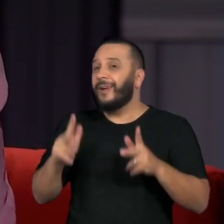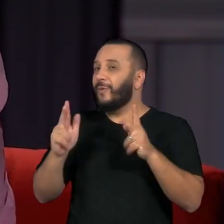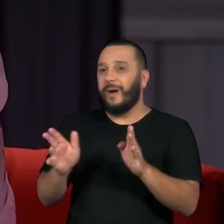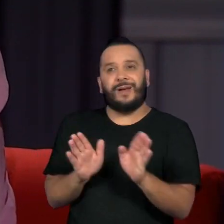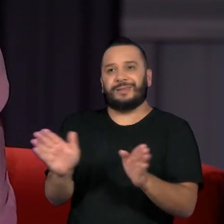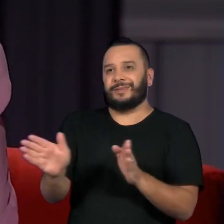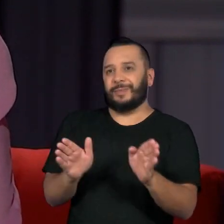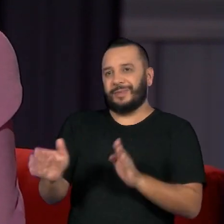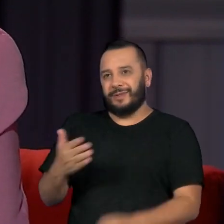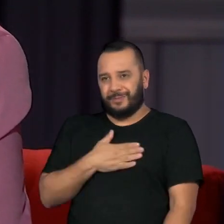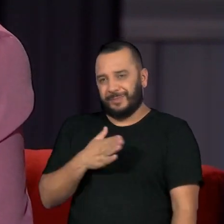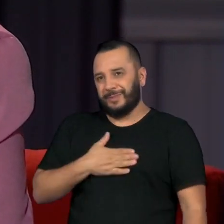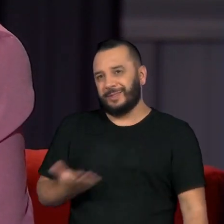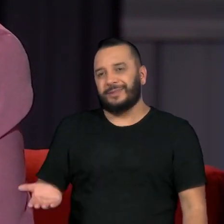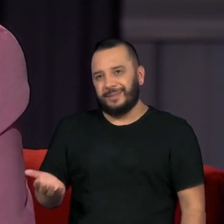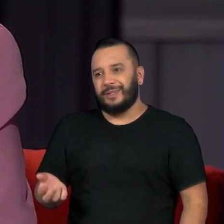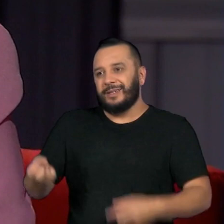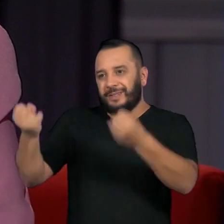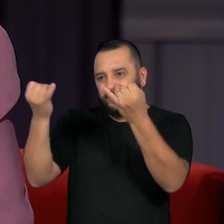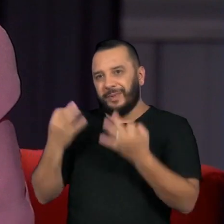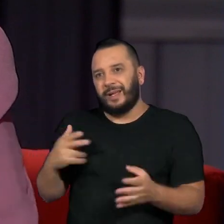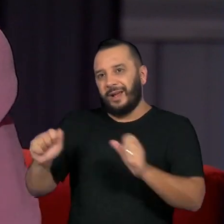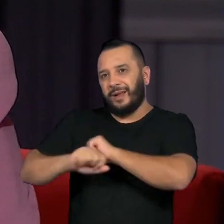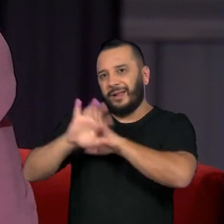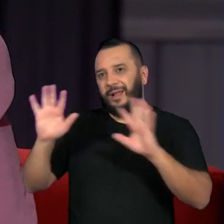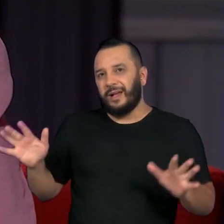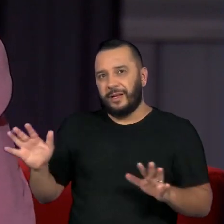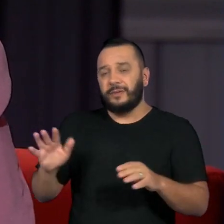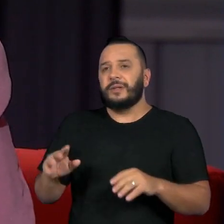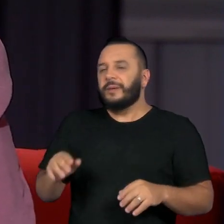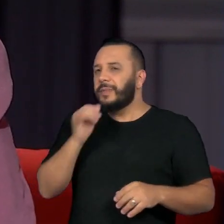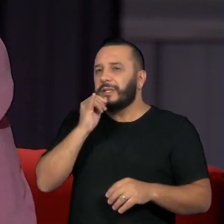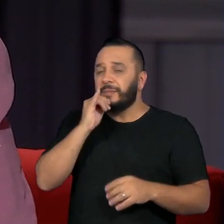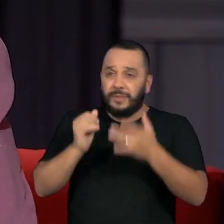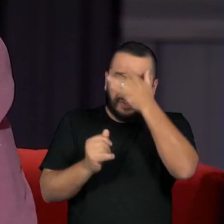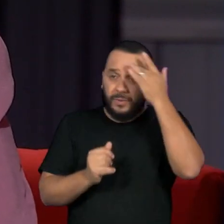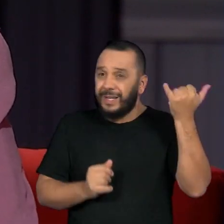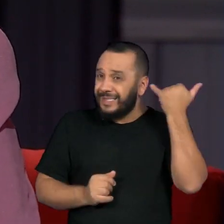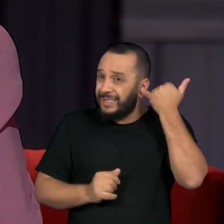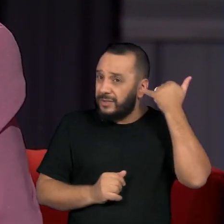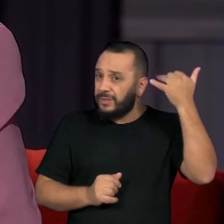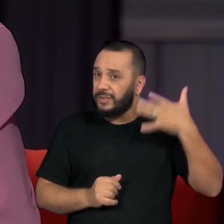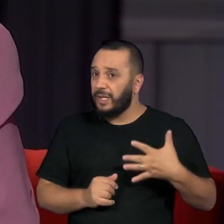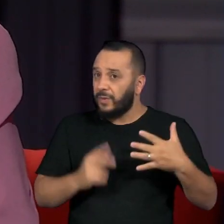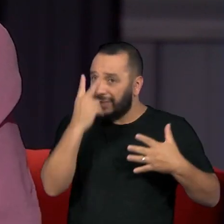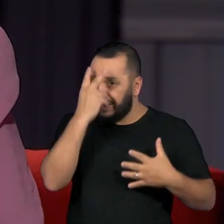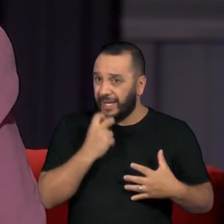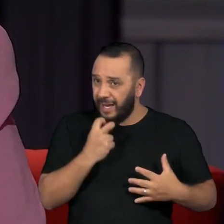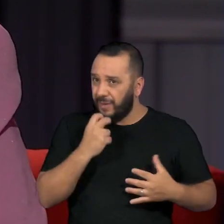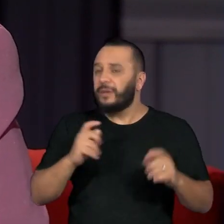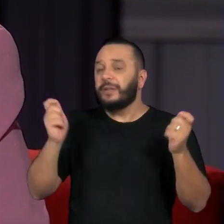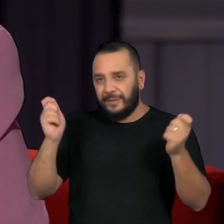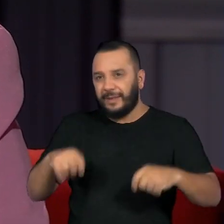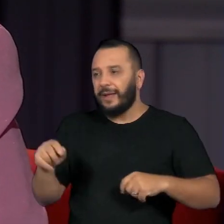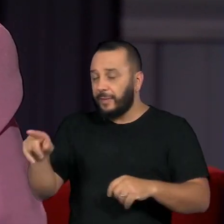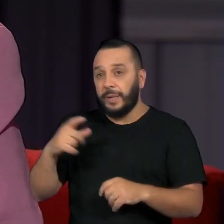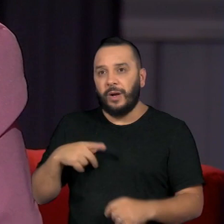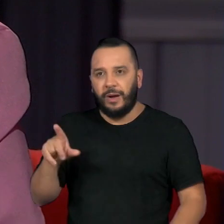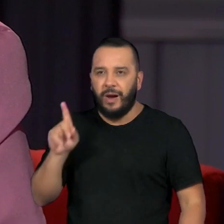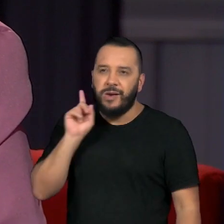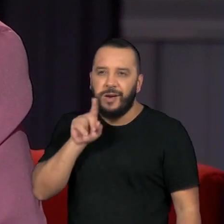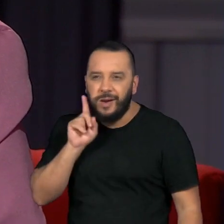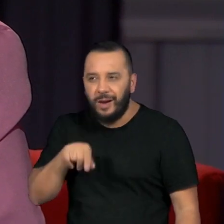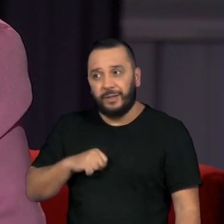autista. Da mesma forma que a gente faz a audiodescrição para uma pessoa cega, eu acho que você falar, eu estou sendo irônico, a